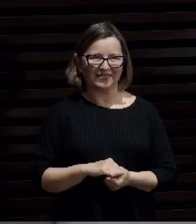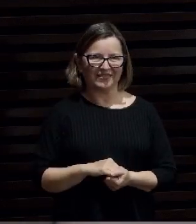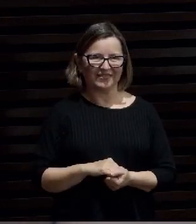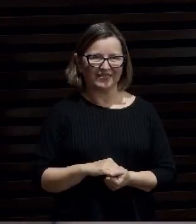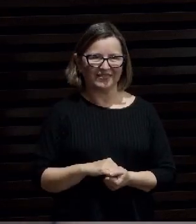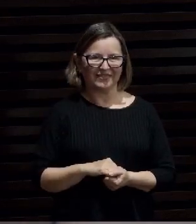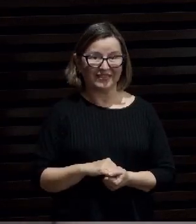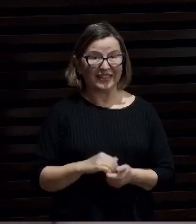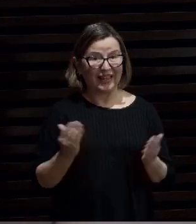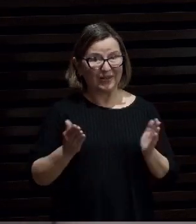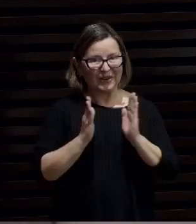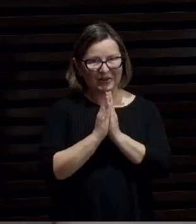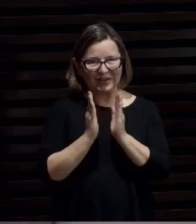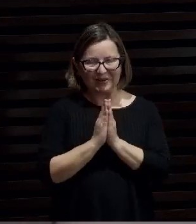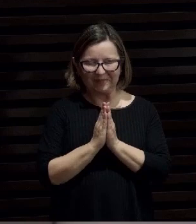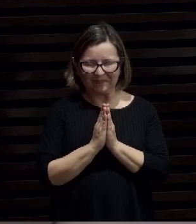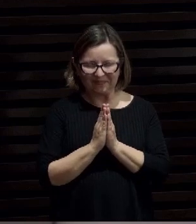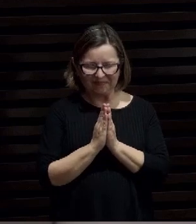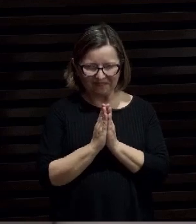Vamos orar?